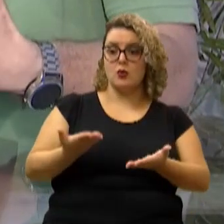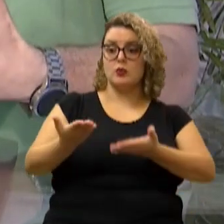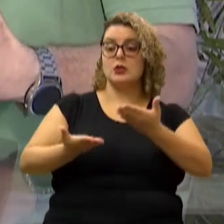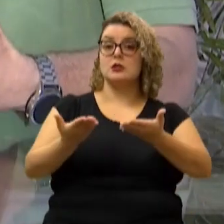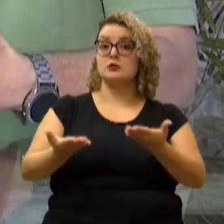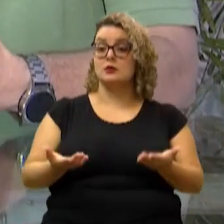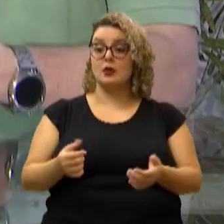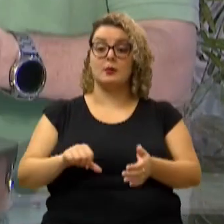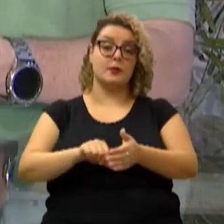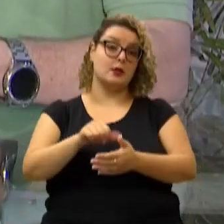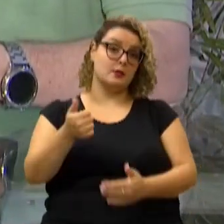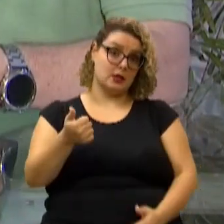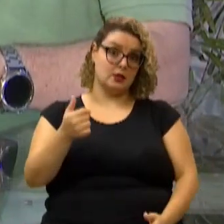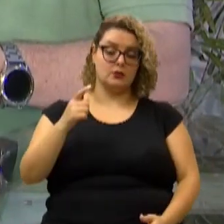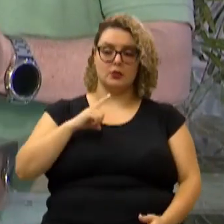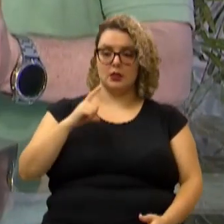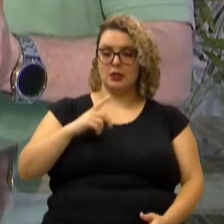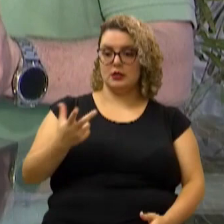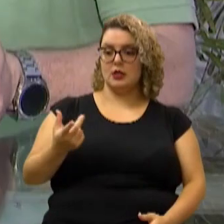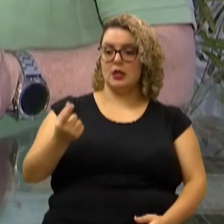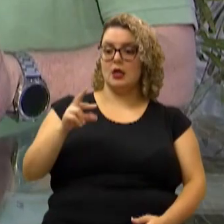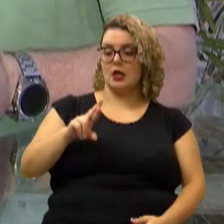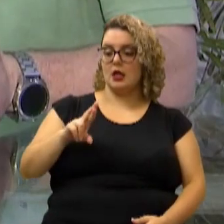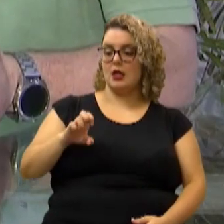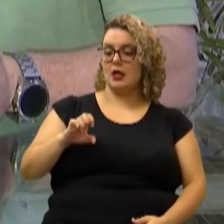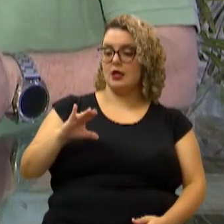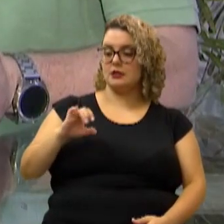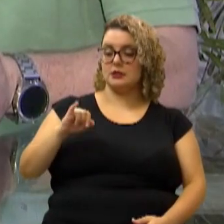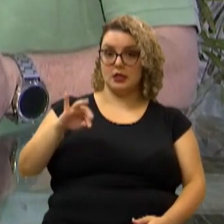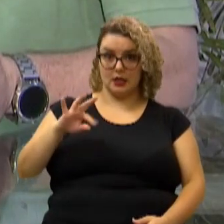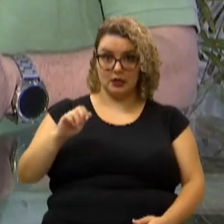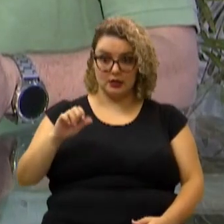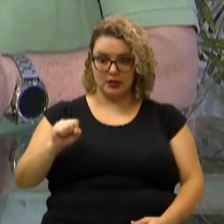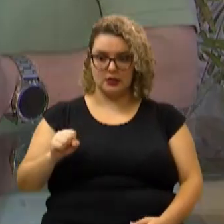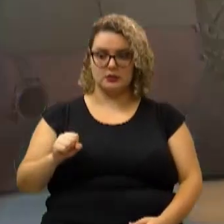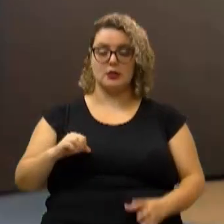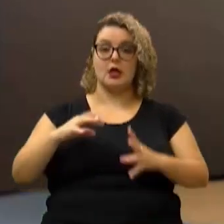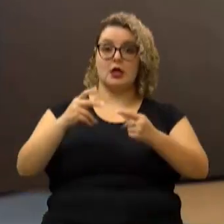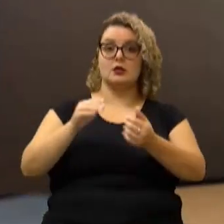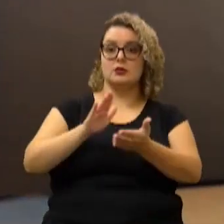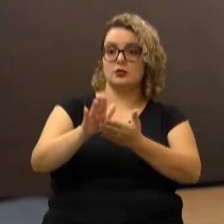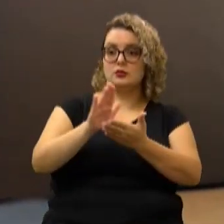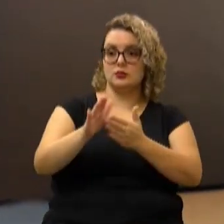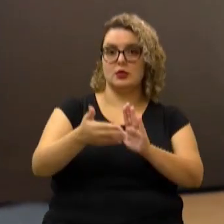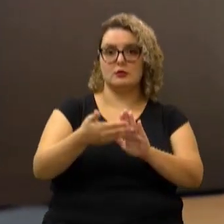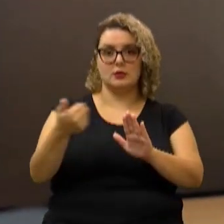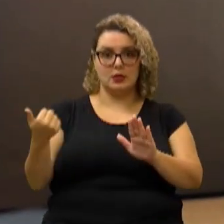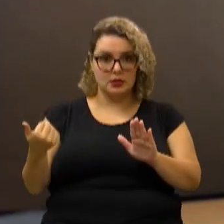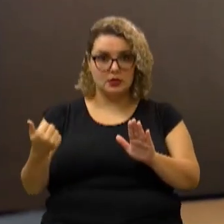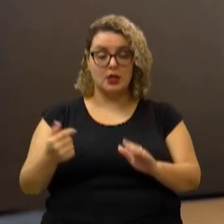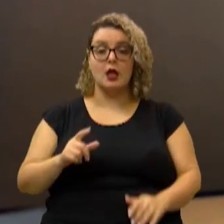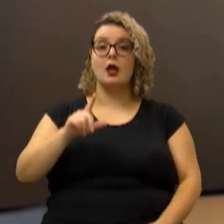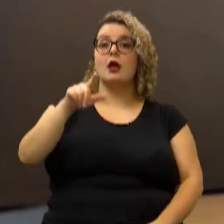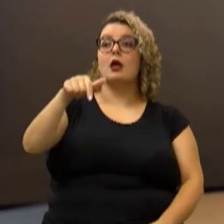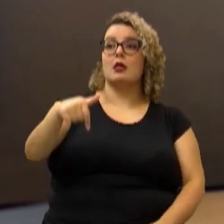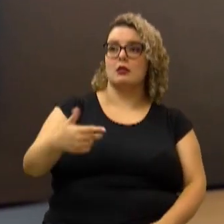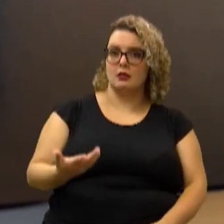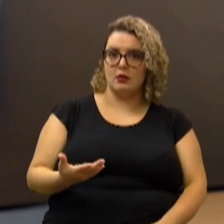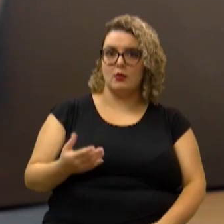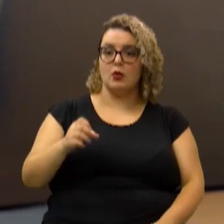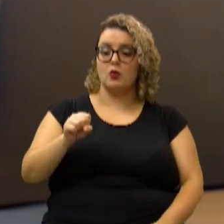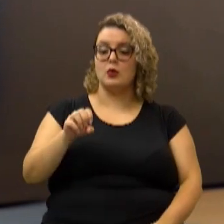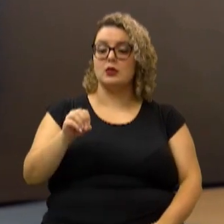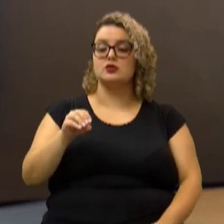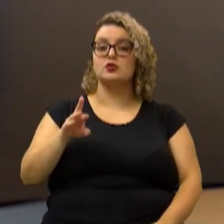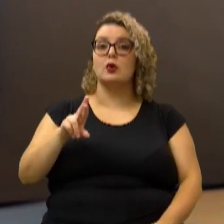lida com isso primeiro ele tem as receitas aí ele tira todas as despesas e depois